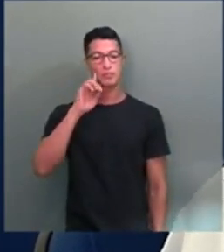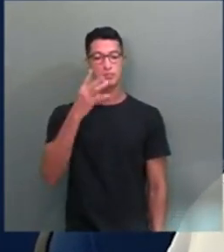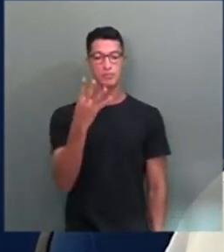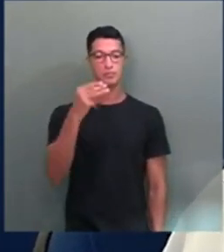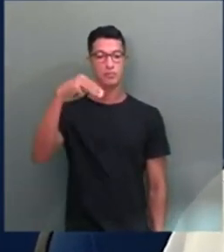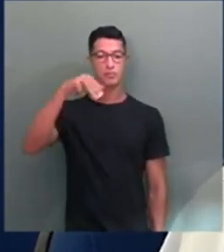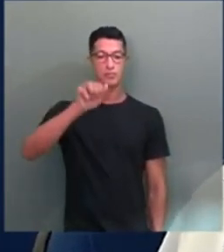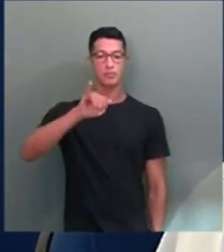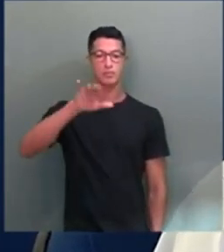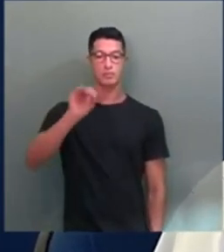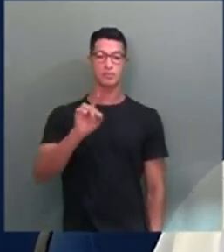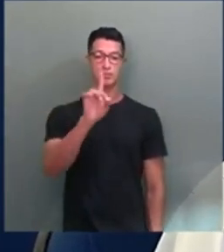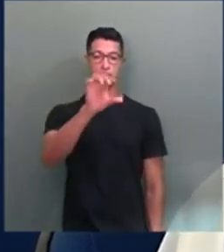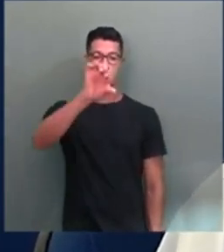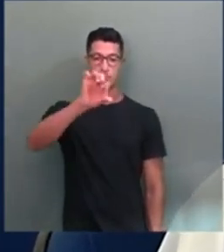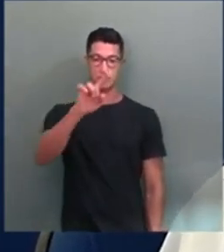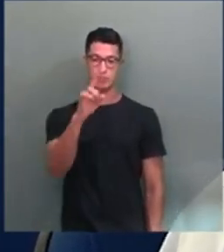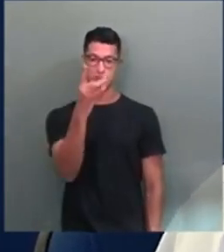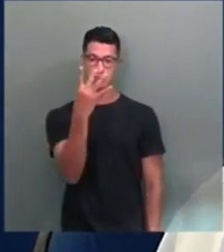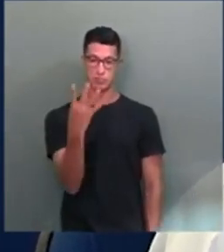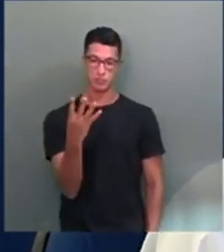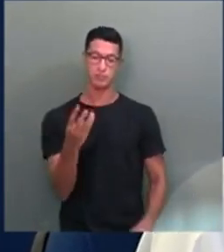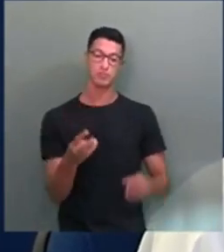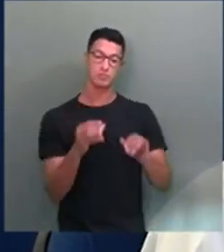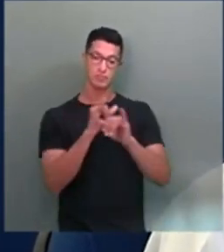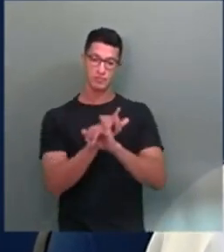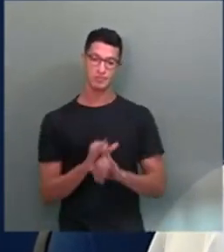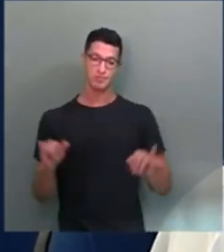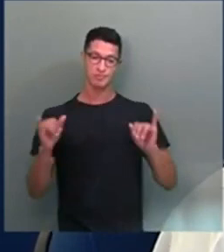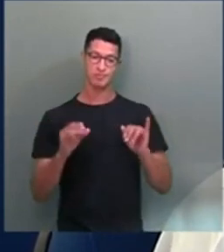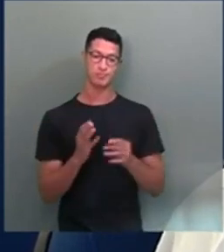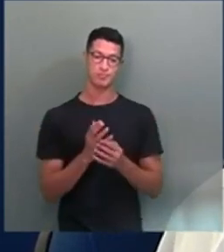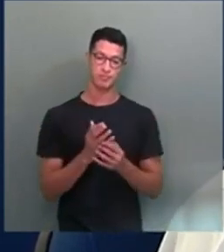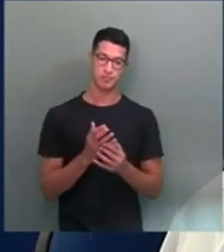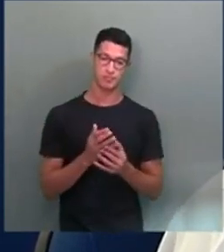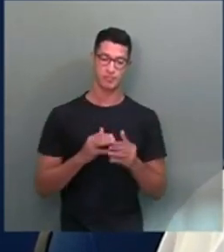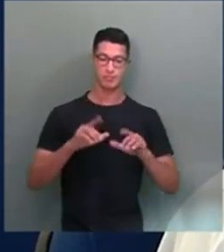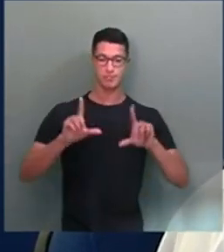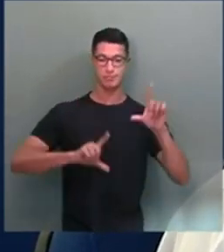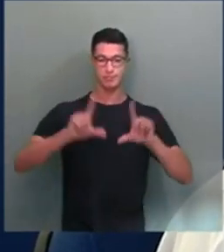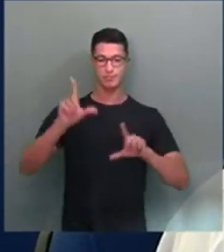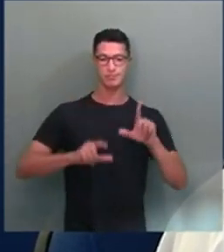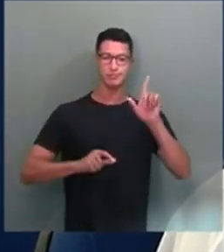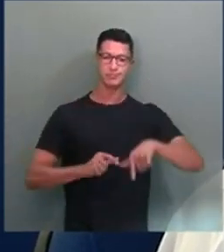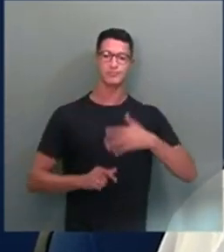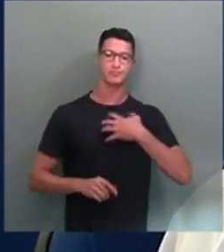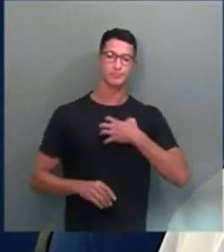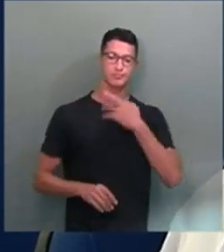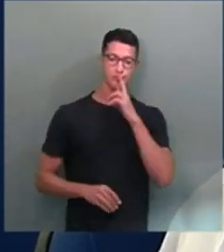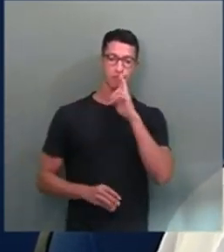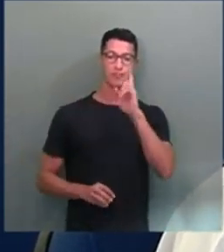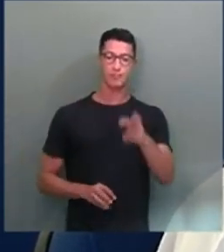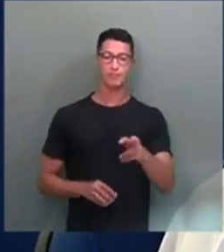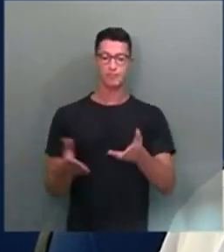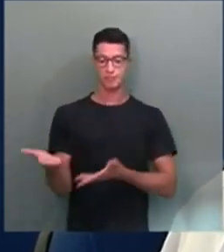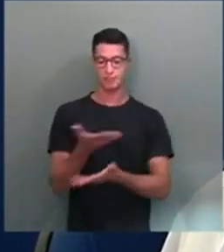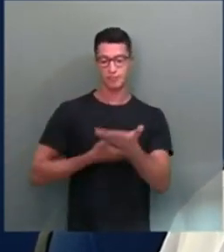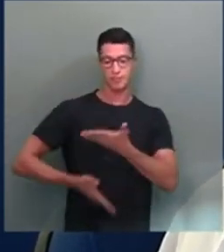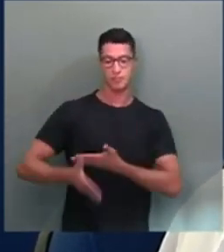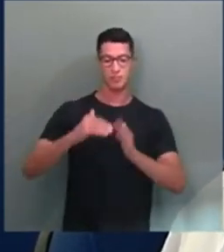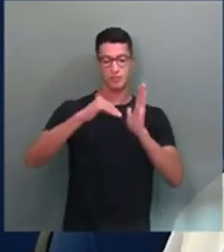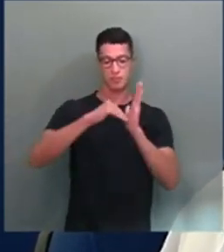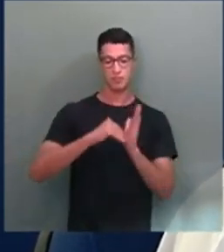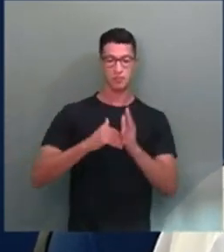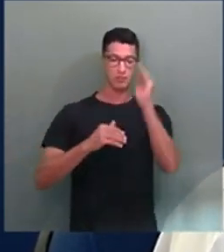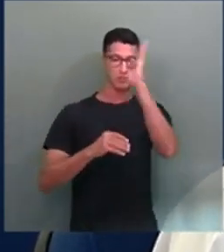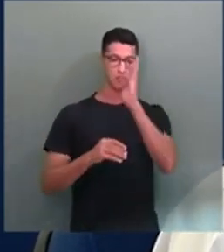4 de maio de 1914. Dizia ele: "A imprensa é o meio de correspondência entre o Congresso